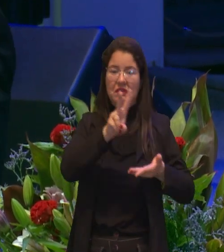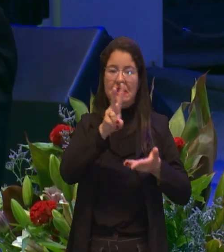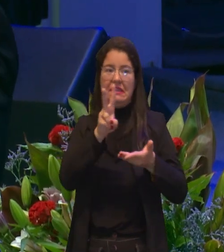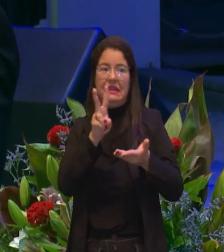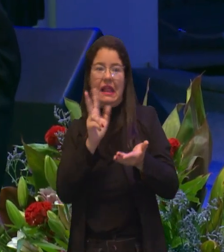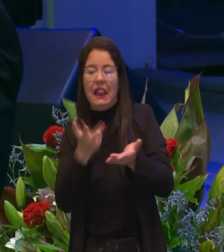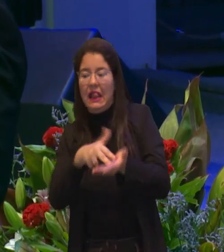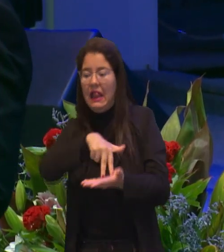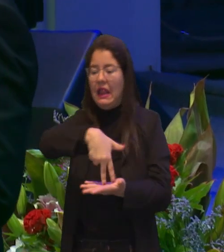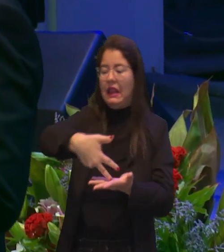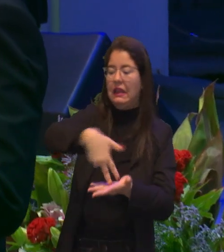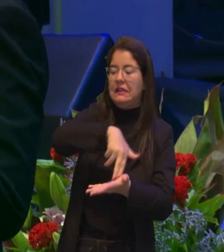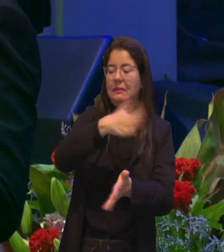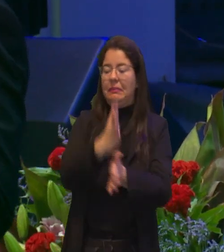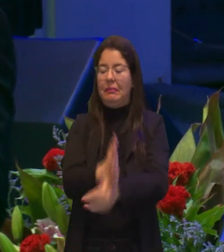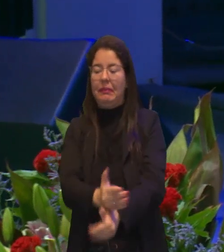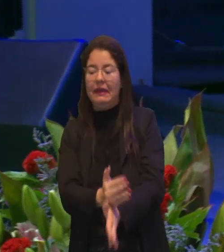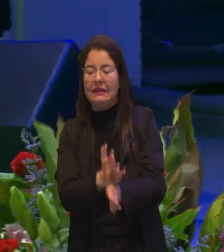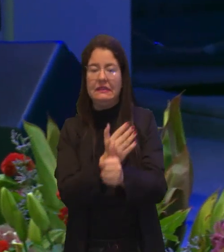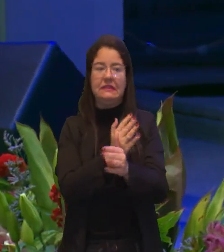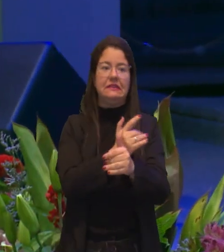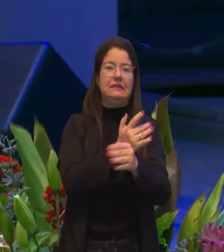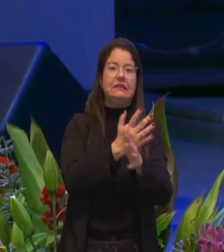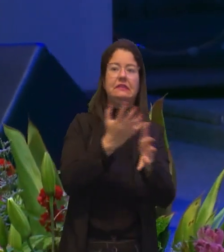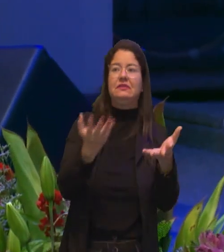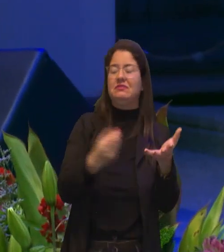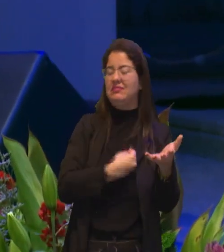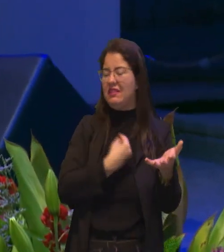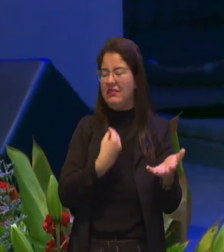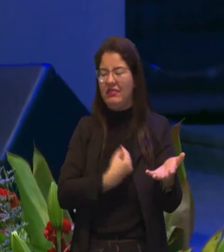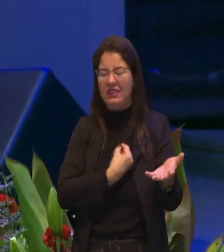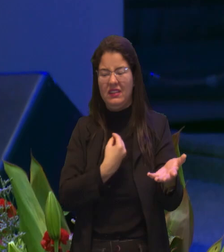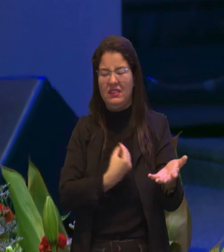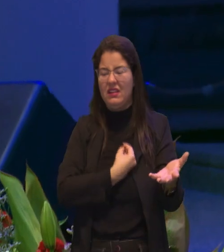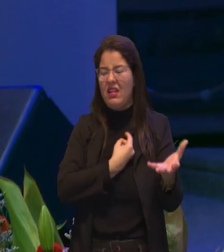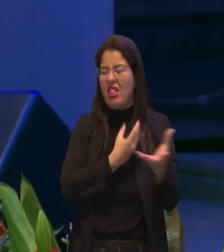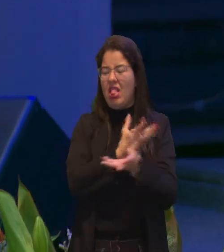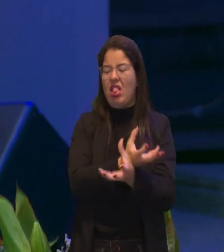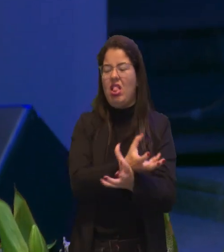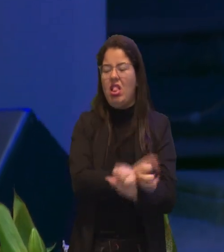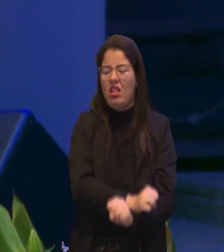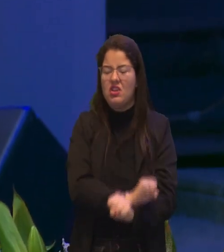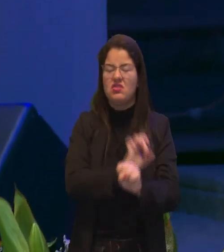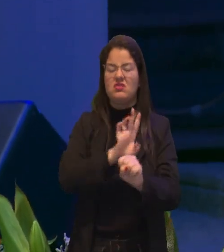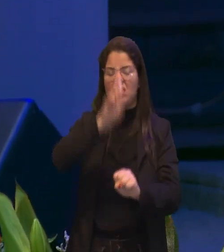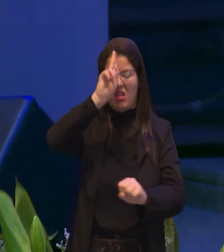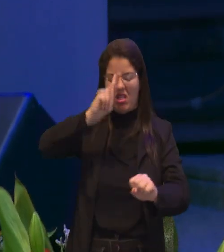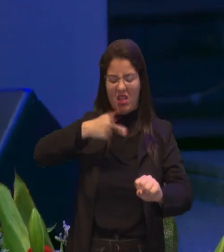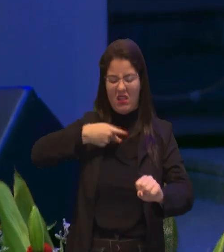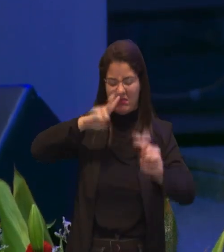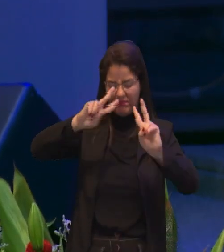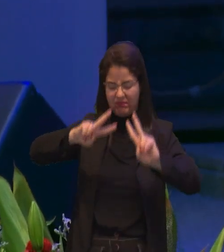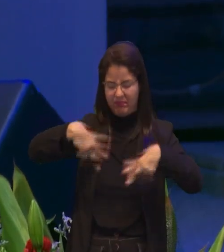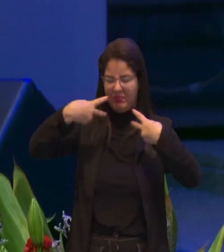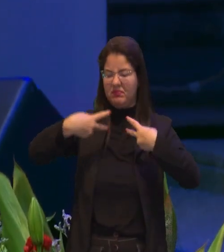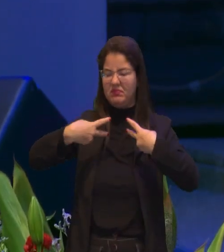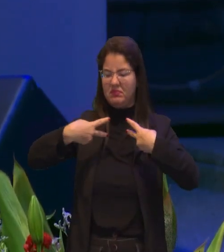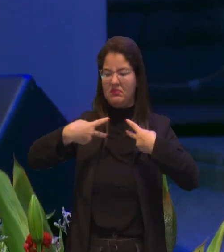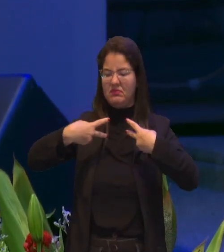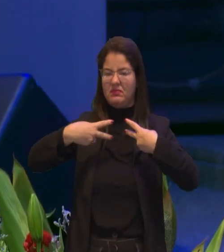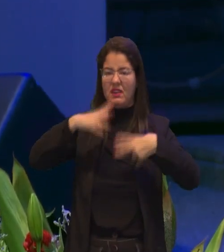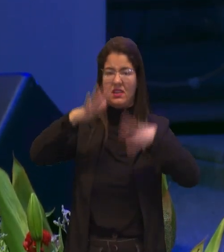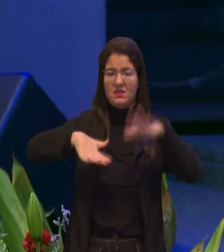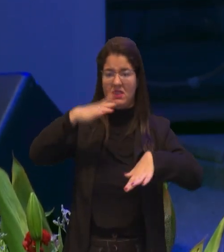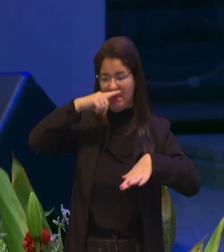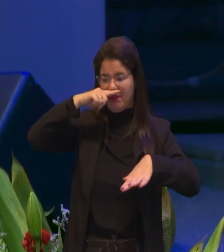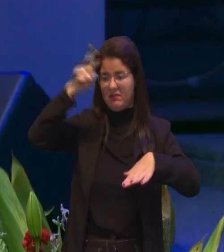cambaleando, que você está numa vida infrutífera, centrado em si, se alimentando da sua imagem, talvez com